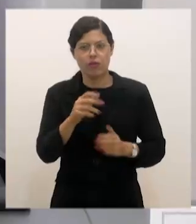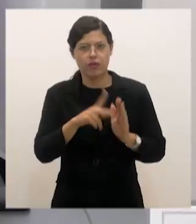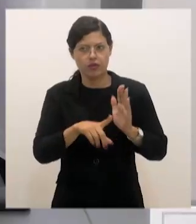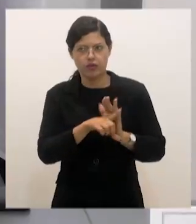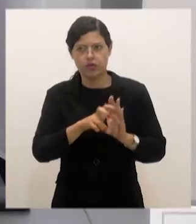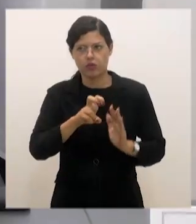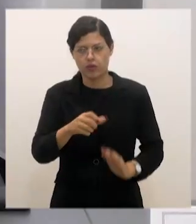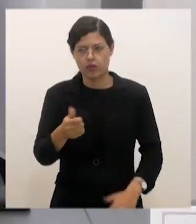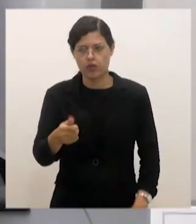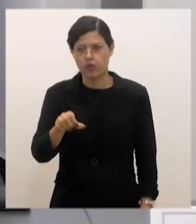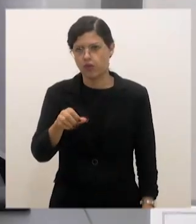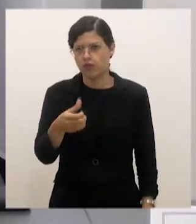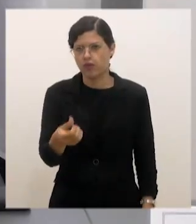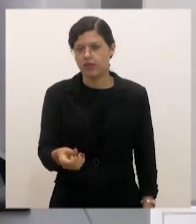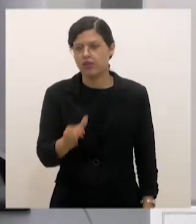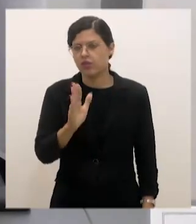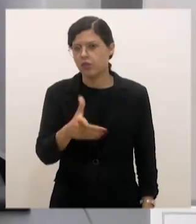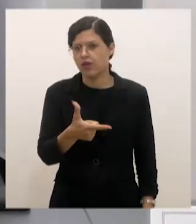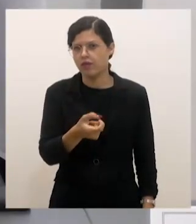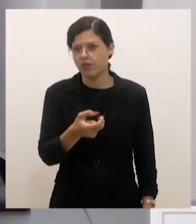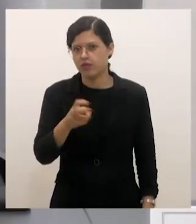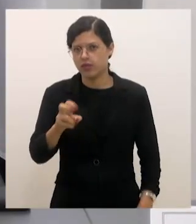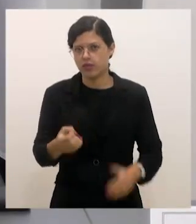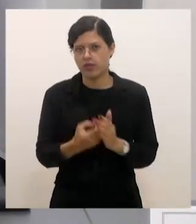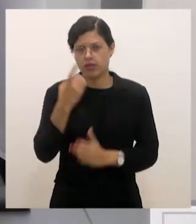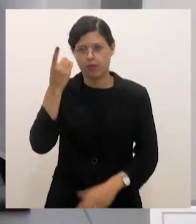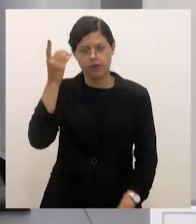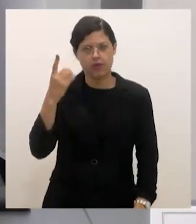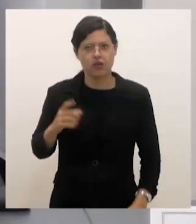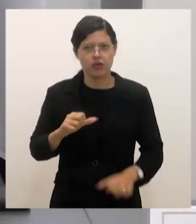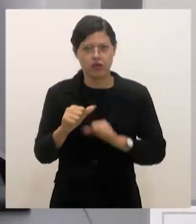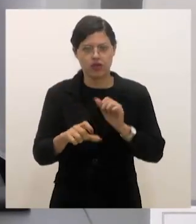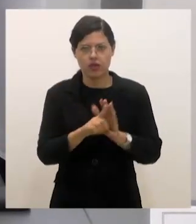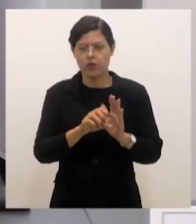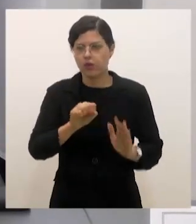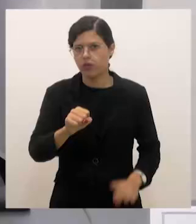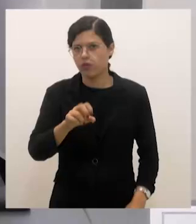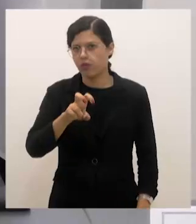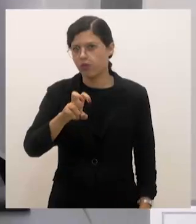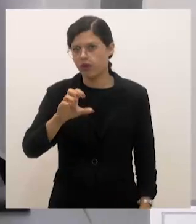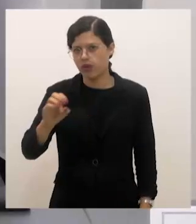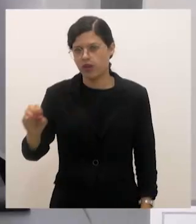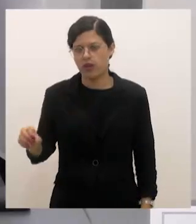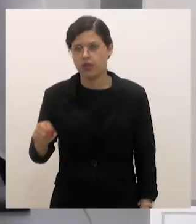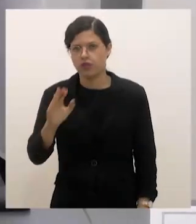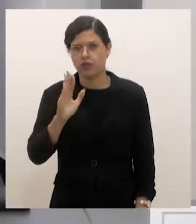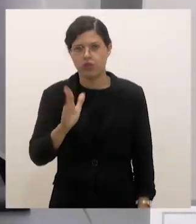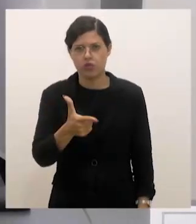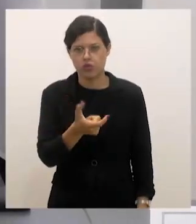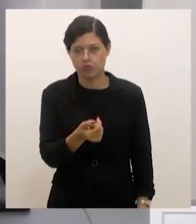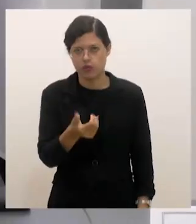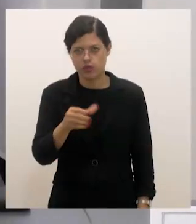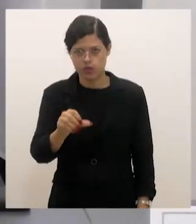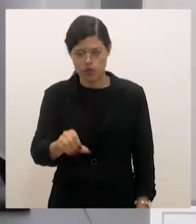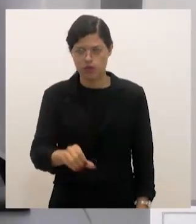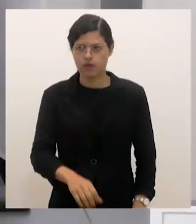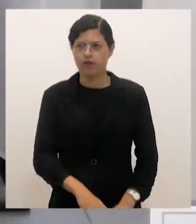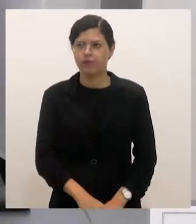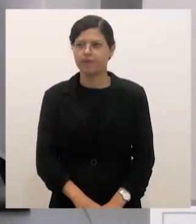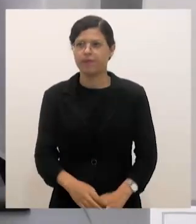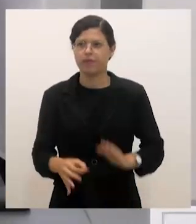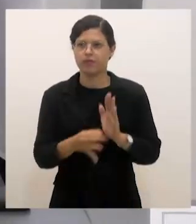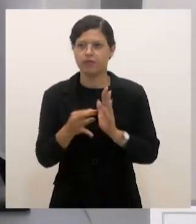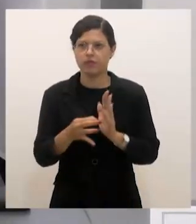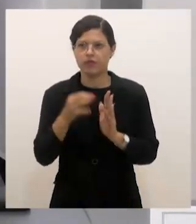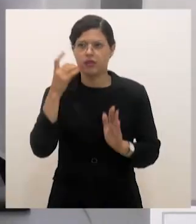Lei 5196, de 25, de autoria da deputada Dani Monteiro, que altera a Lei número 8.500, de 30 de agosto de 2019, na forma que menciona. Para